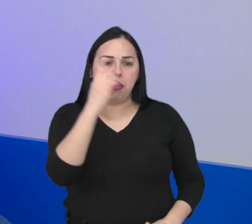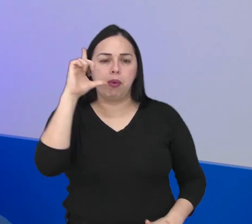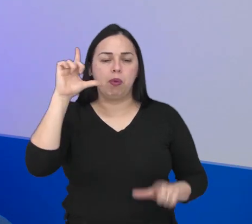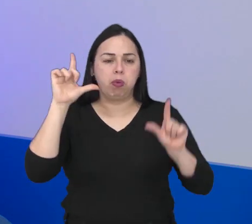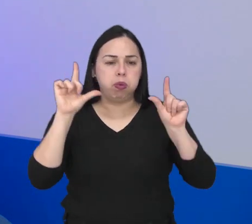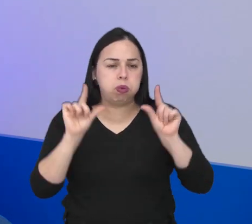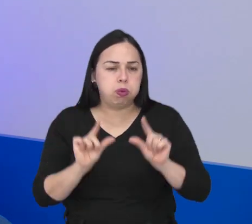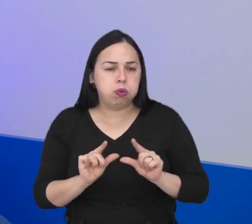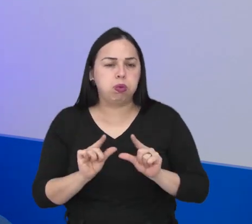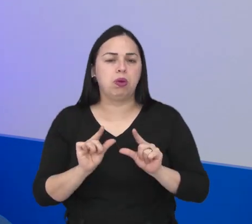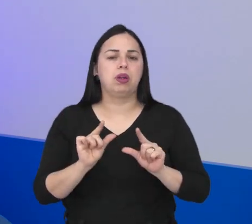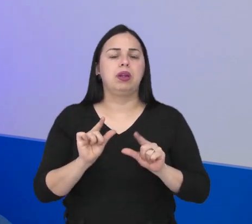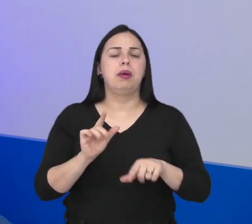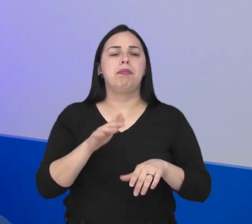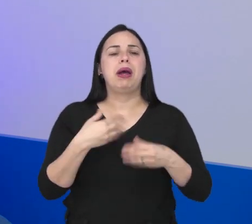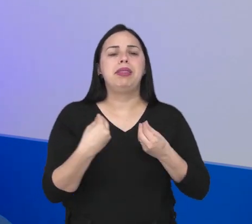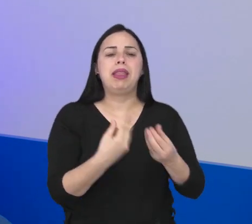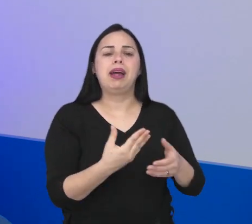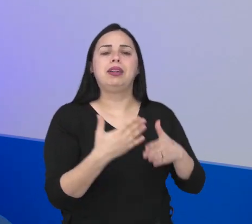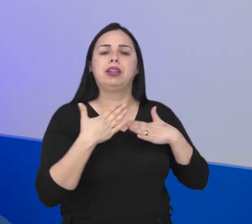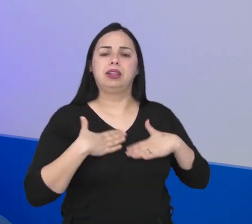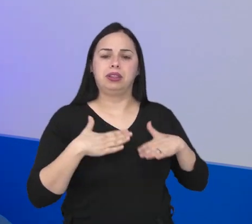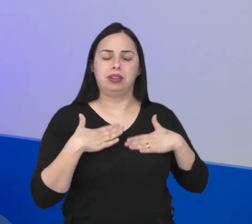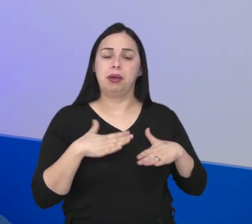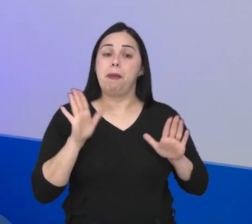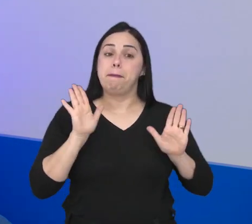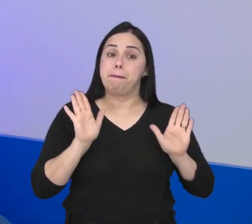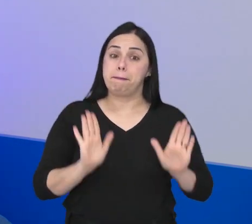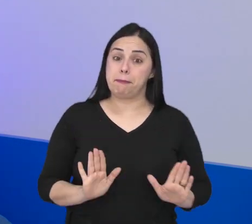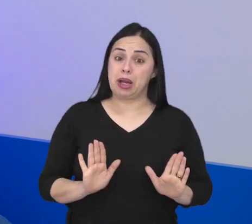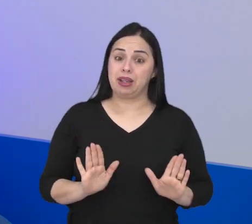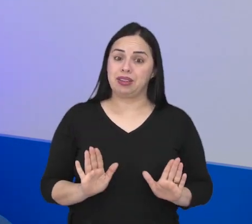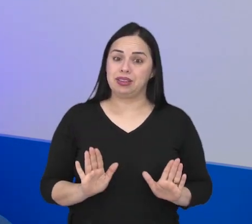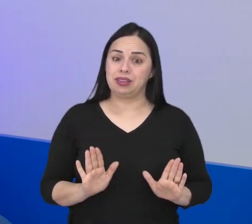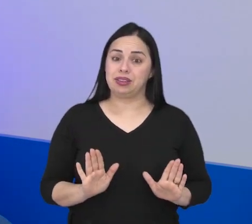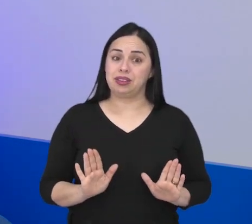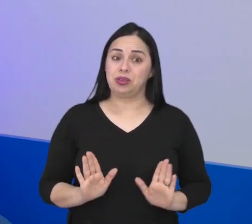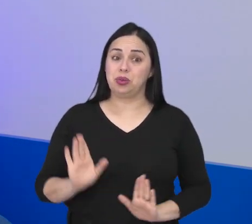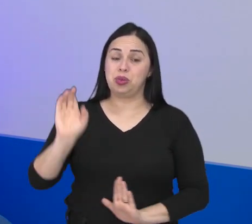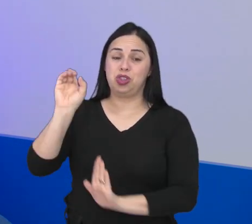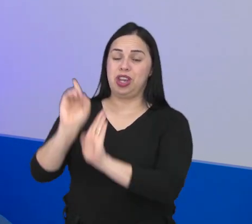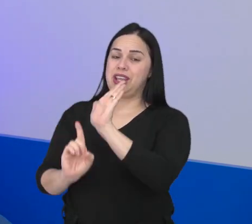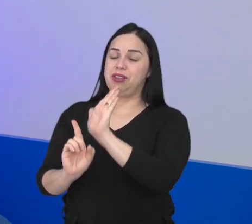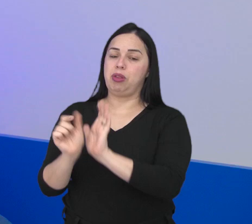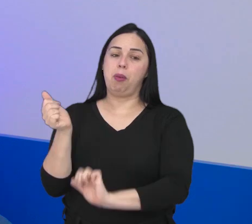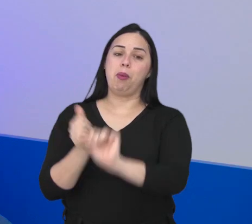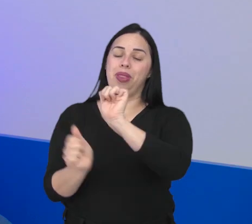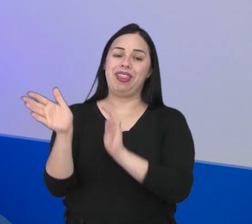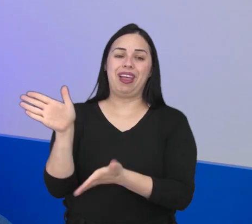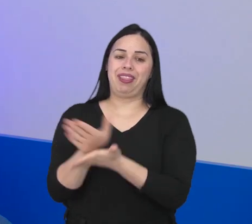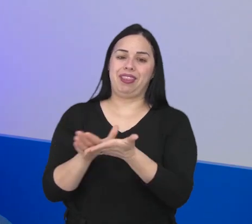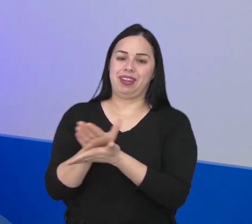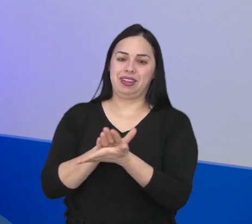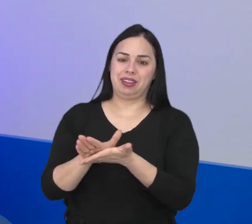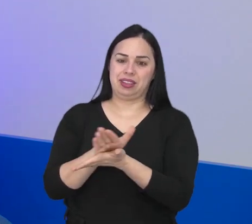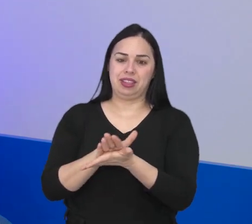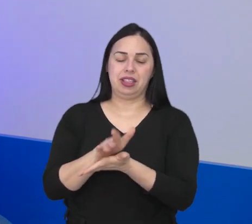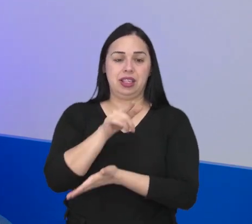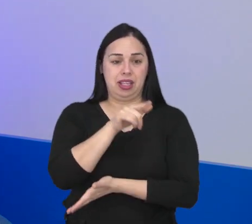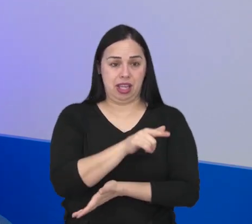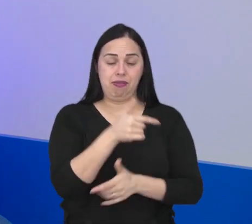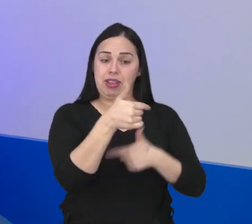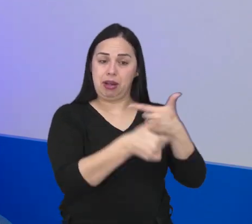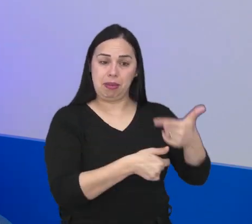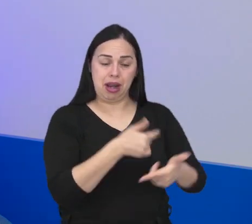alcançar um pouco mais de produtividade, dando esse descanso para o trabalhador, ela não altera os direitos do trabalhador, porque ele